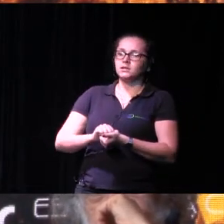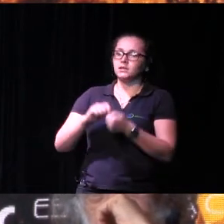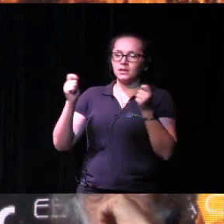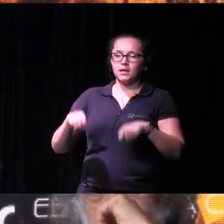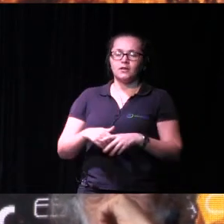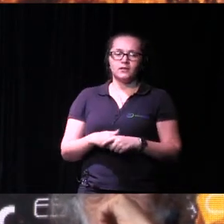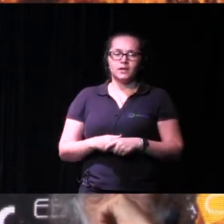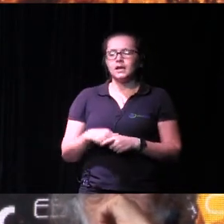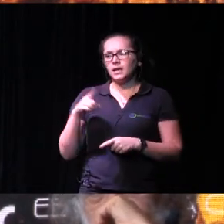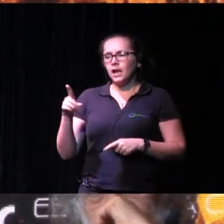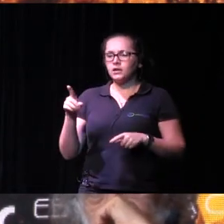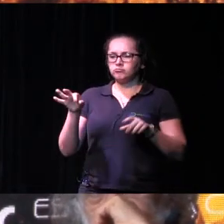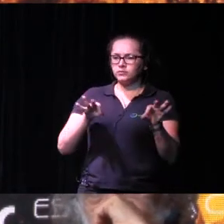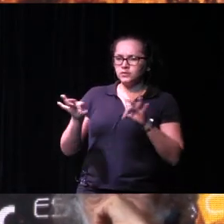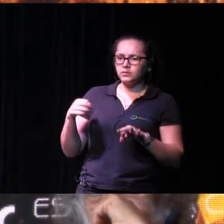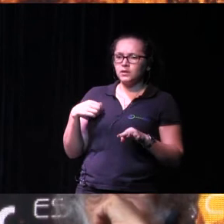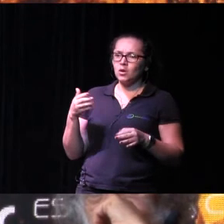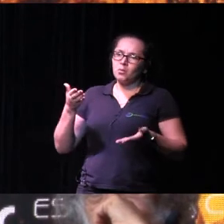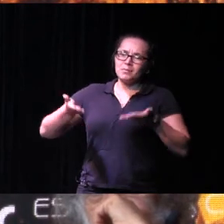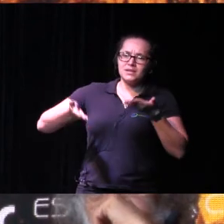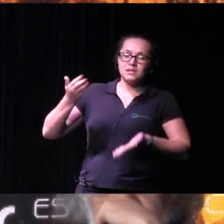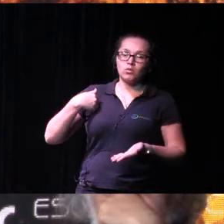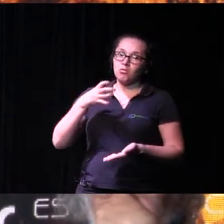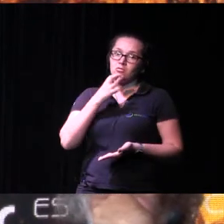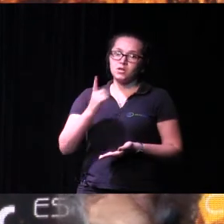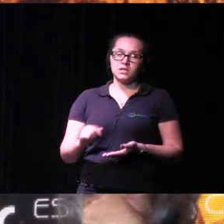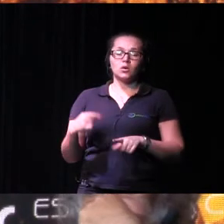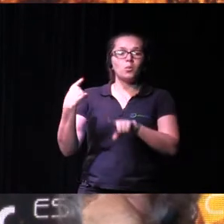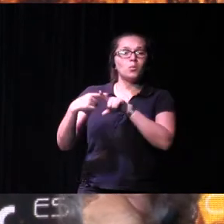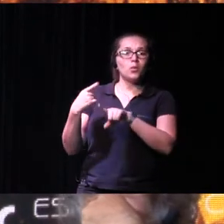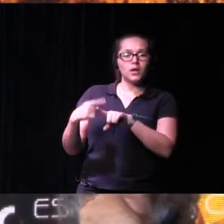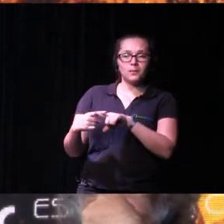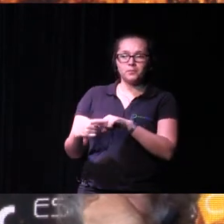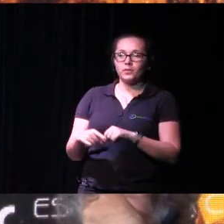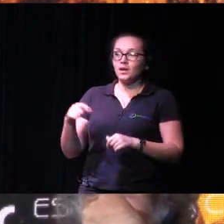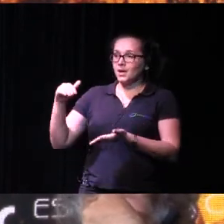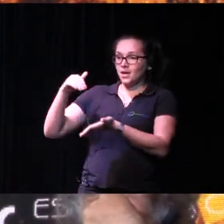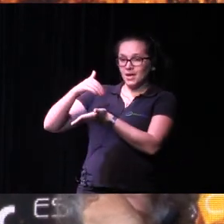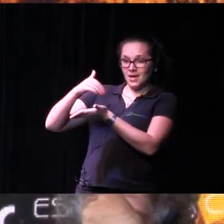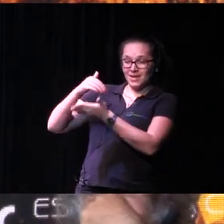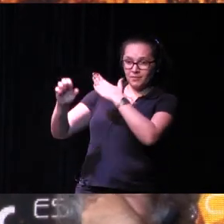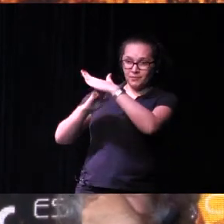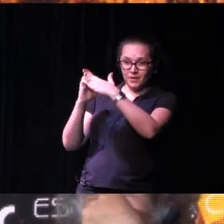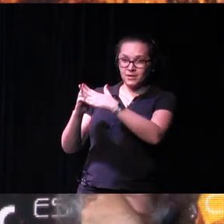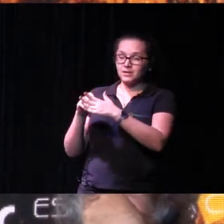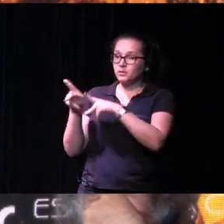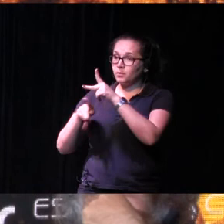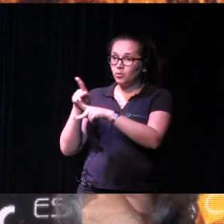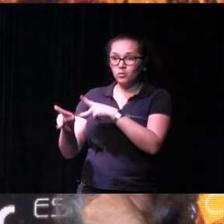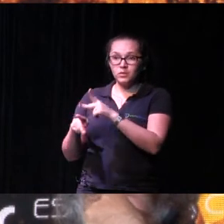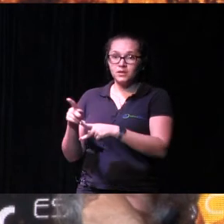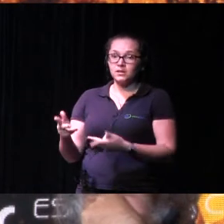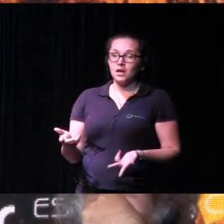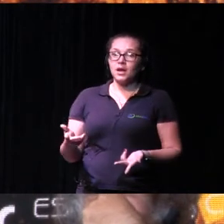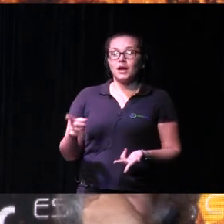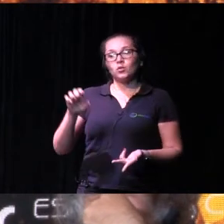uma medição que eu não conhecia porque empresas públicas não, por estatuto,